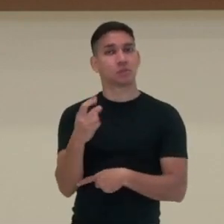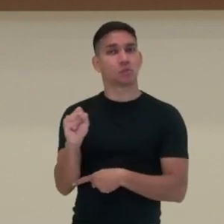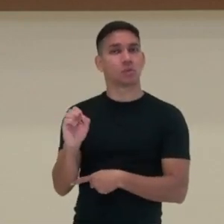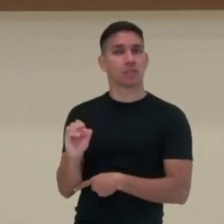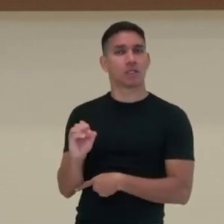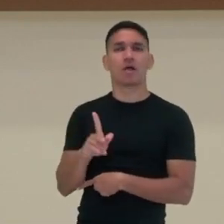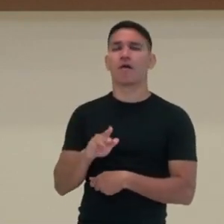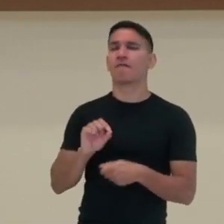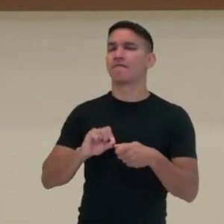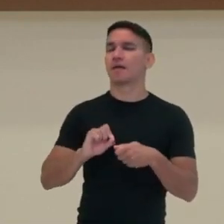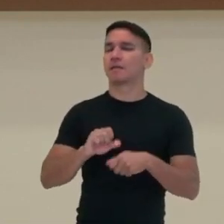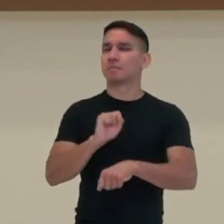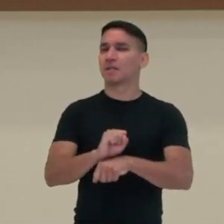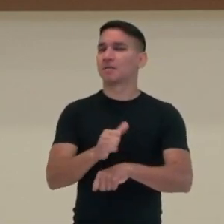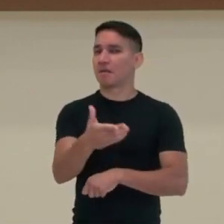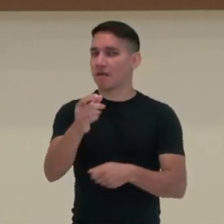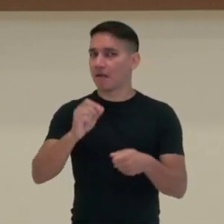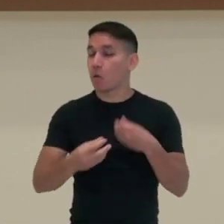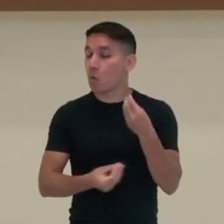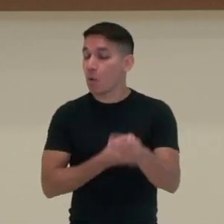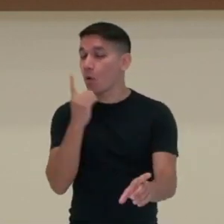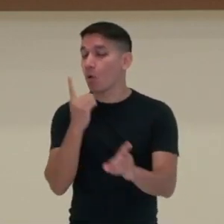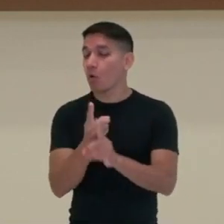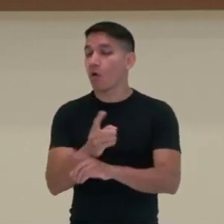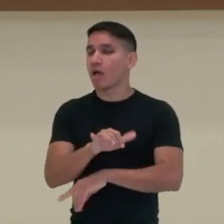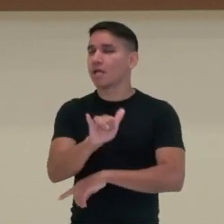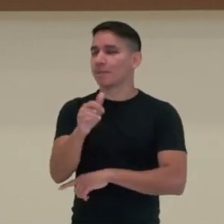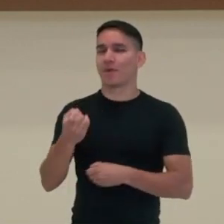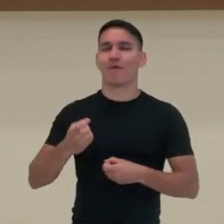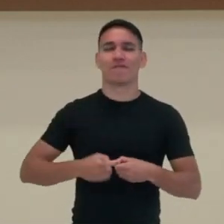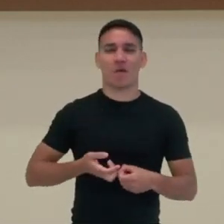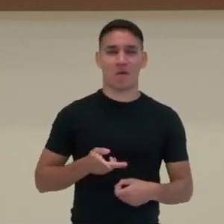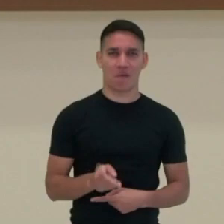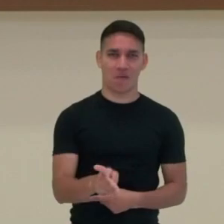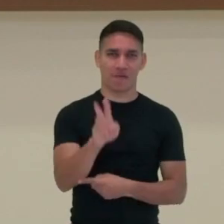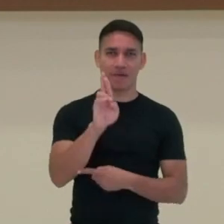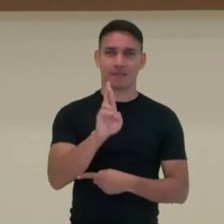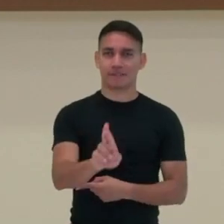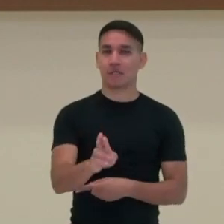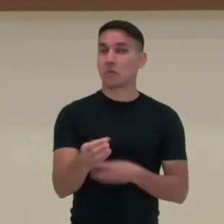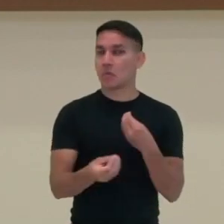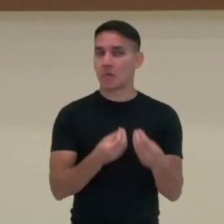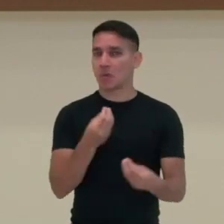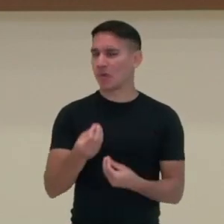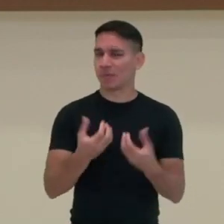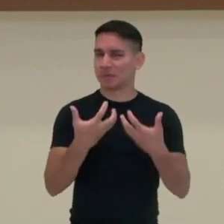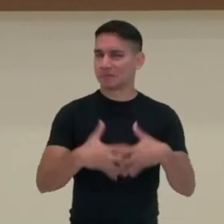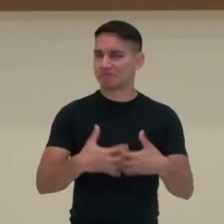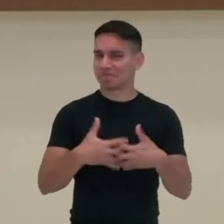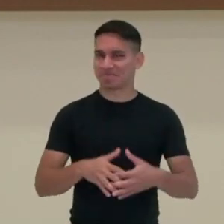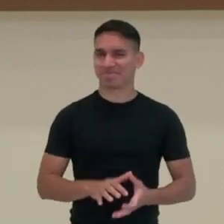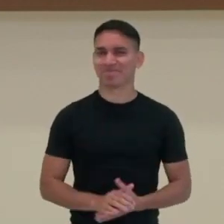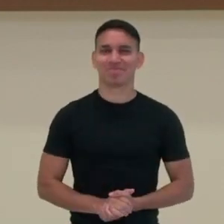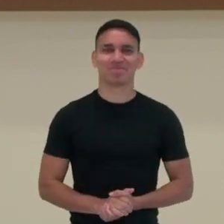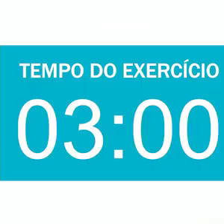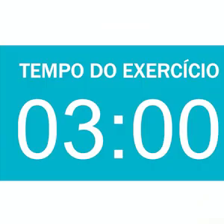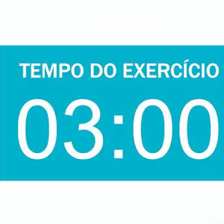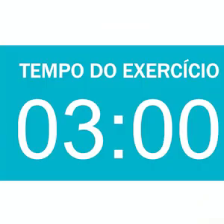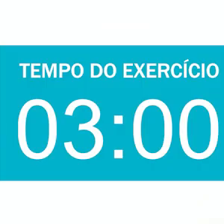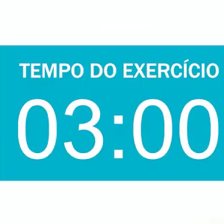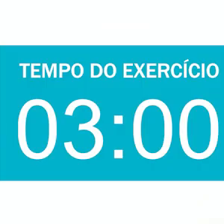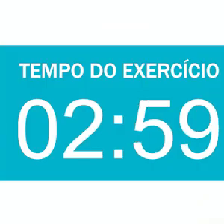passar a bola aí para vocês agora. Tentem encontrar o valor de Y, que eu já retomo aqui para a gente verificar como é que ficou esse negócio, tá bom?